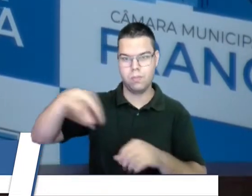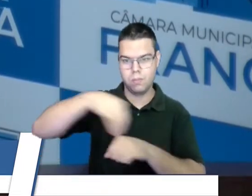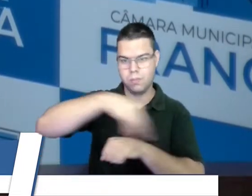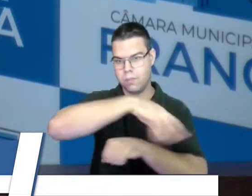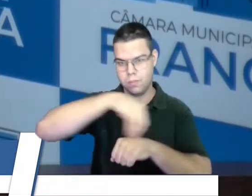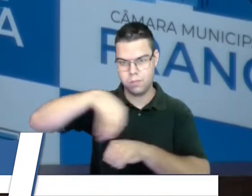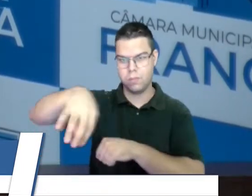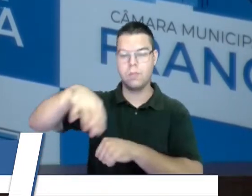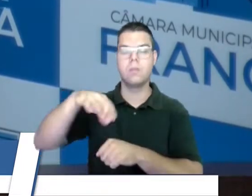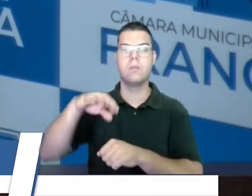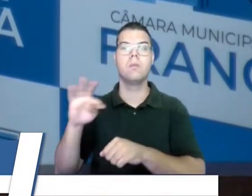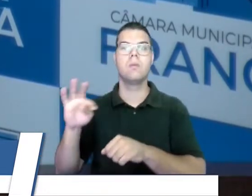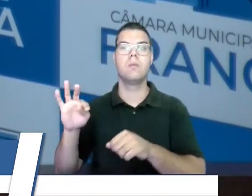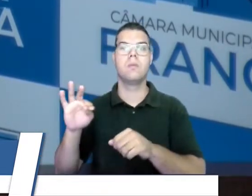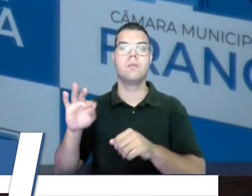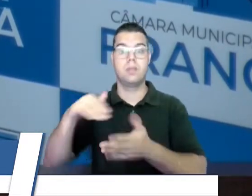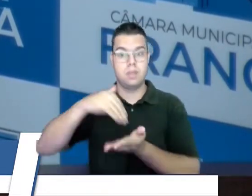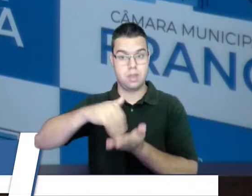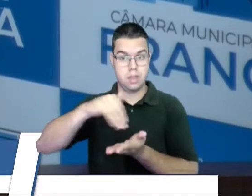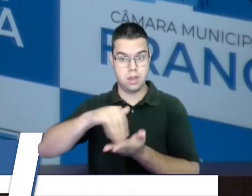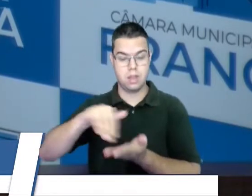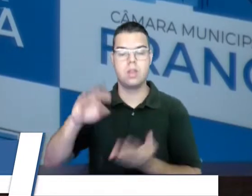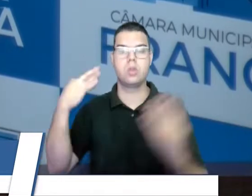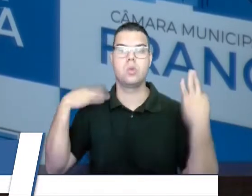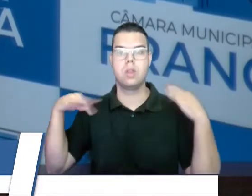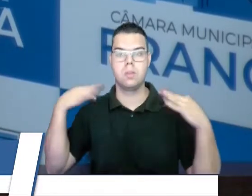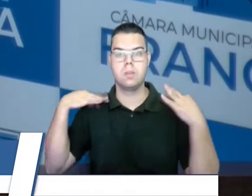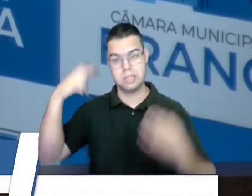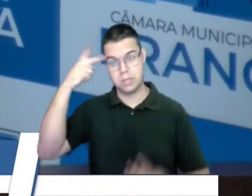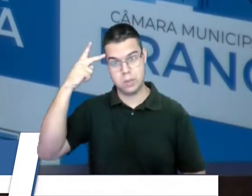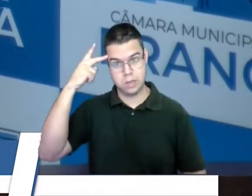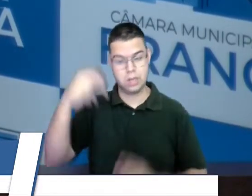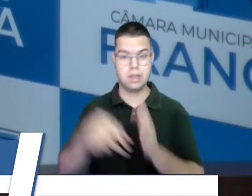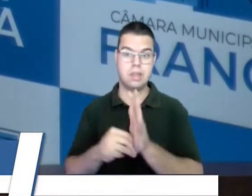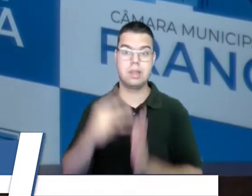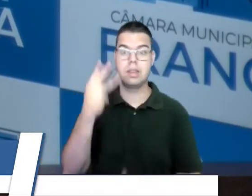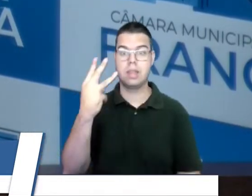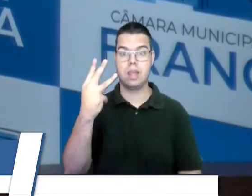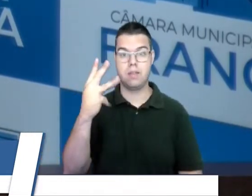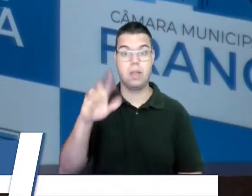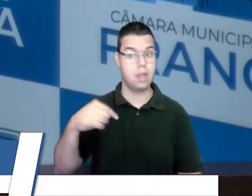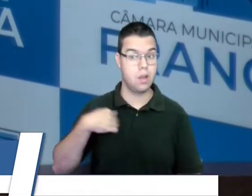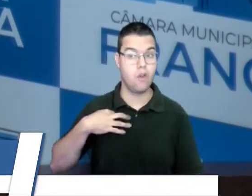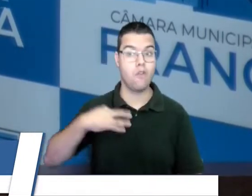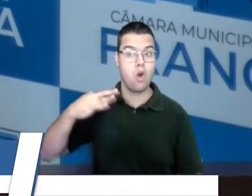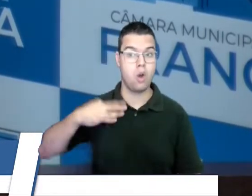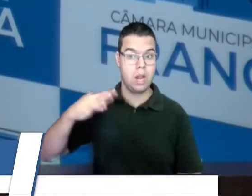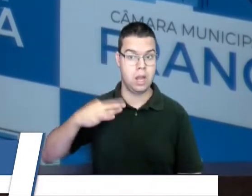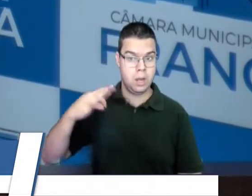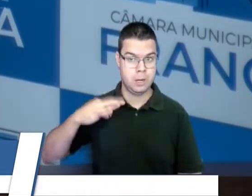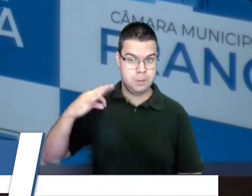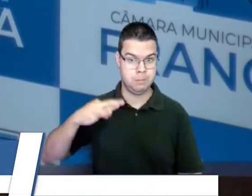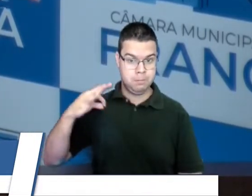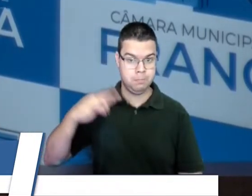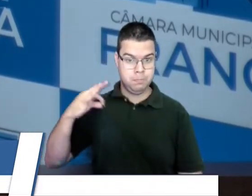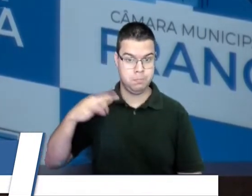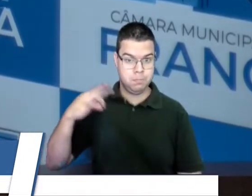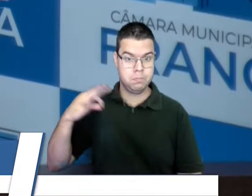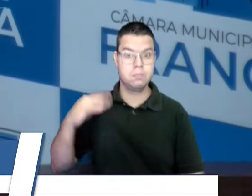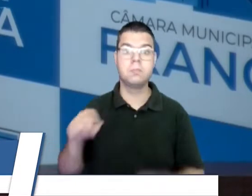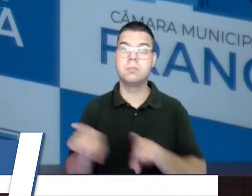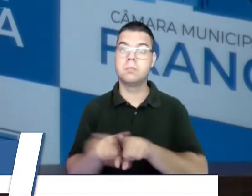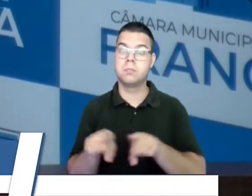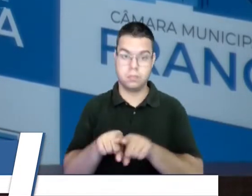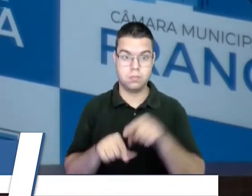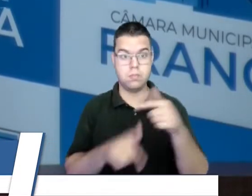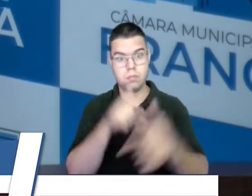Paulo já por 3 vezes como voluntária e também em exercício final